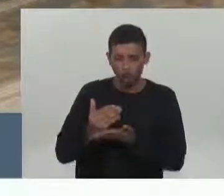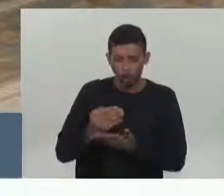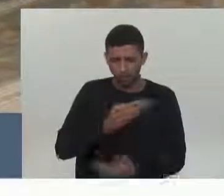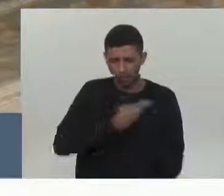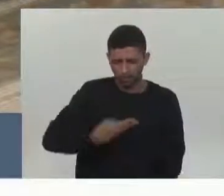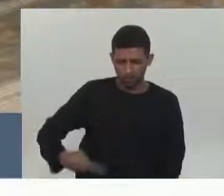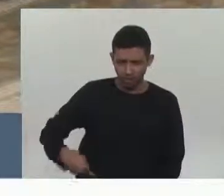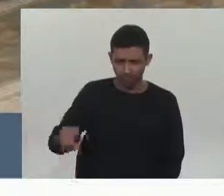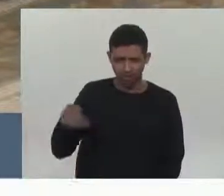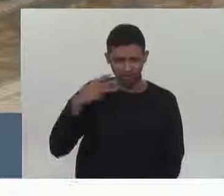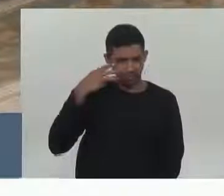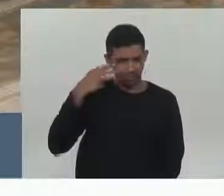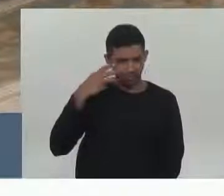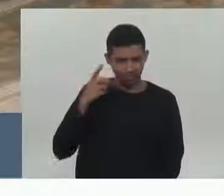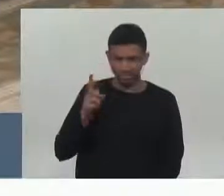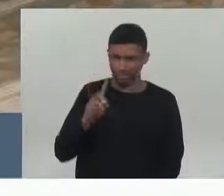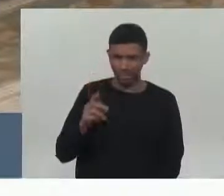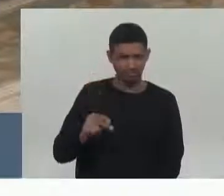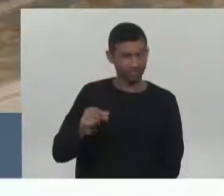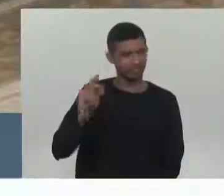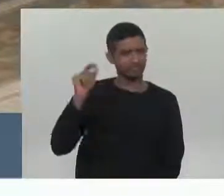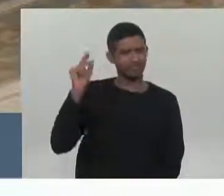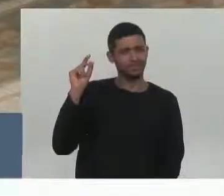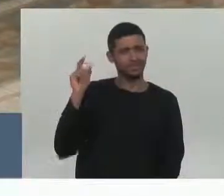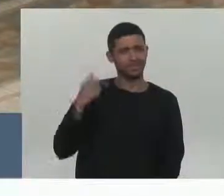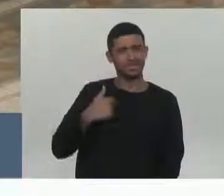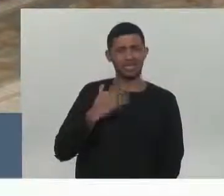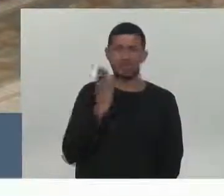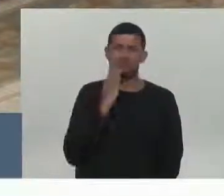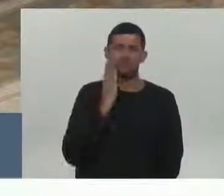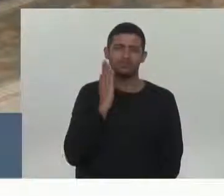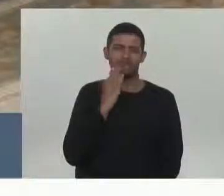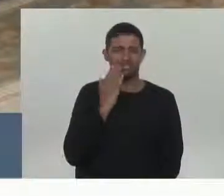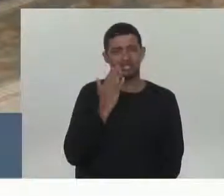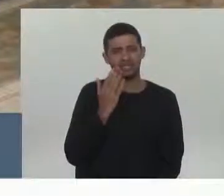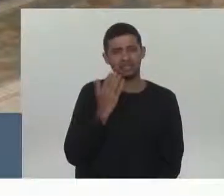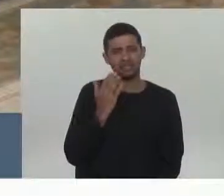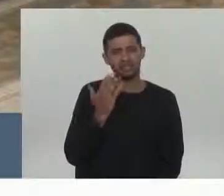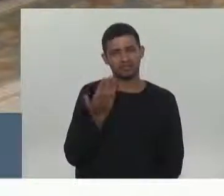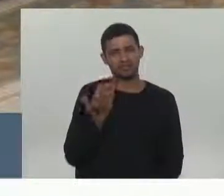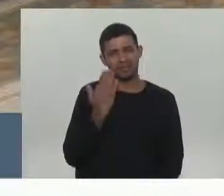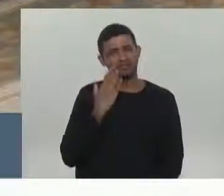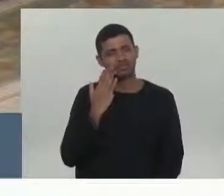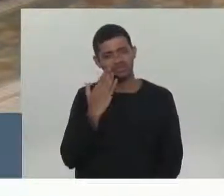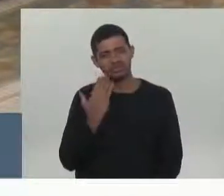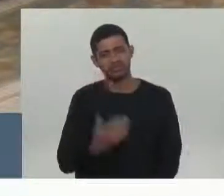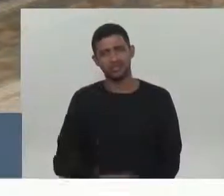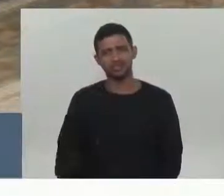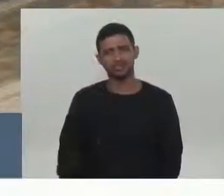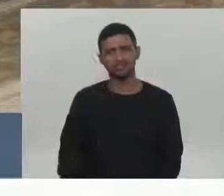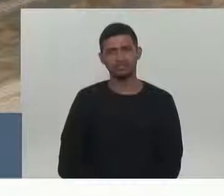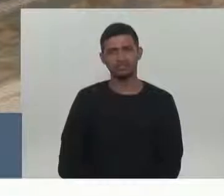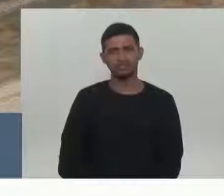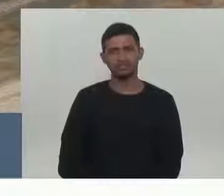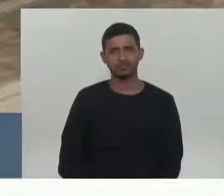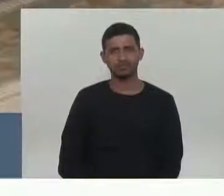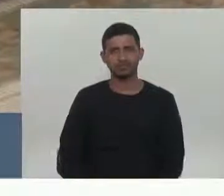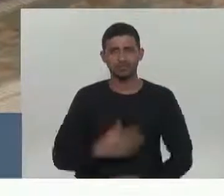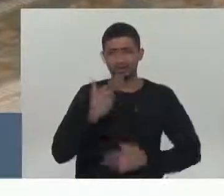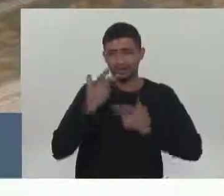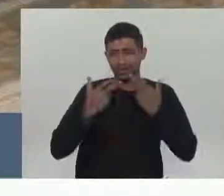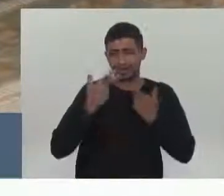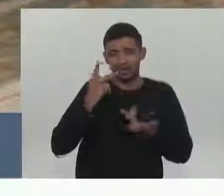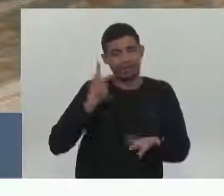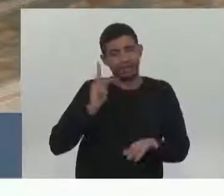Wilson Witzel. Eu sei que eu estou chovendo no molhado, eu sei que eu estou falando